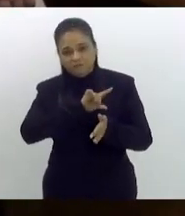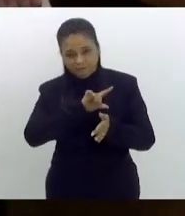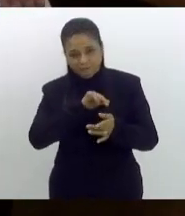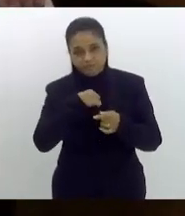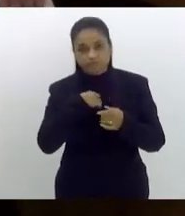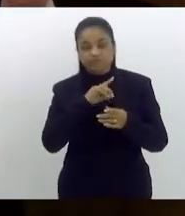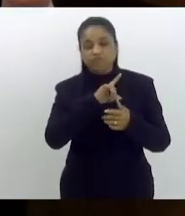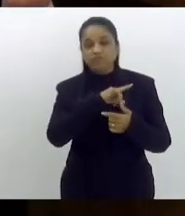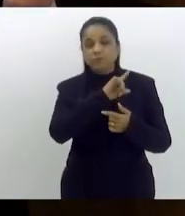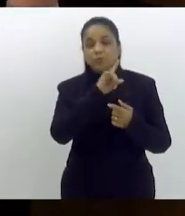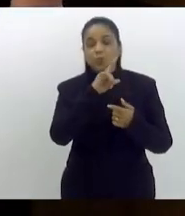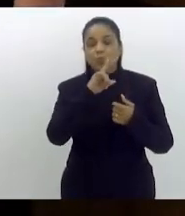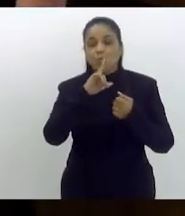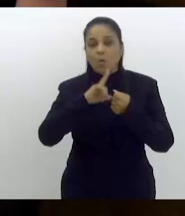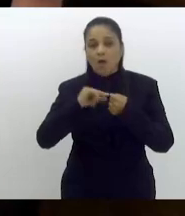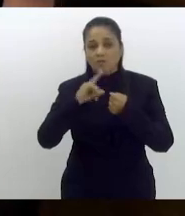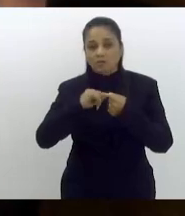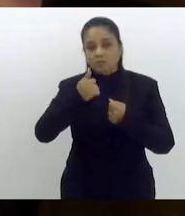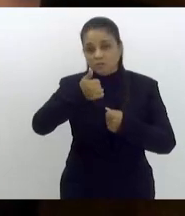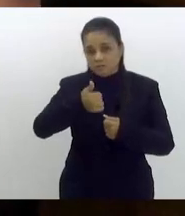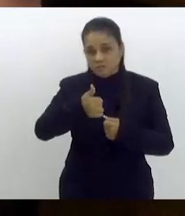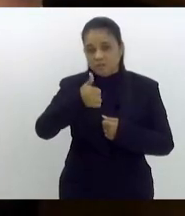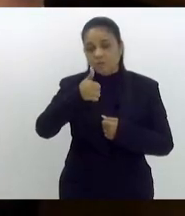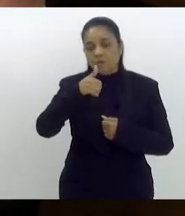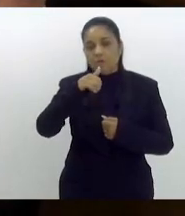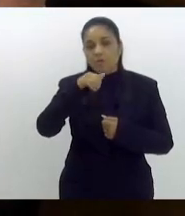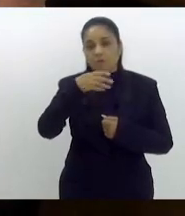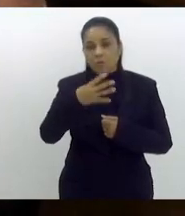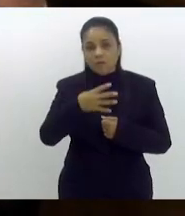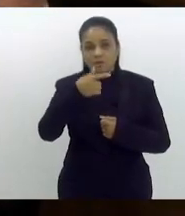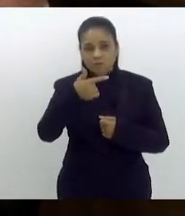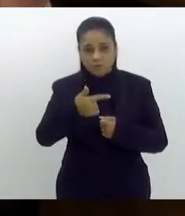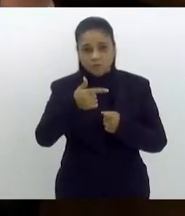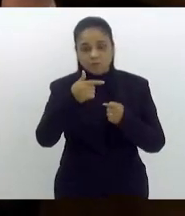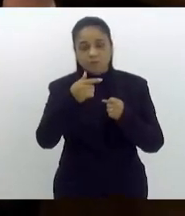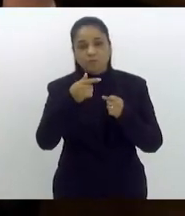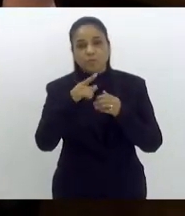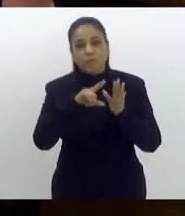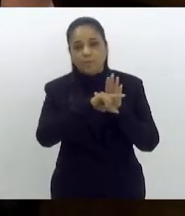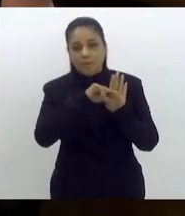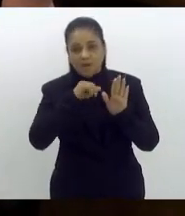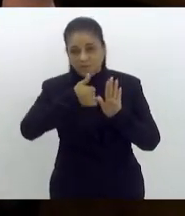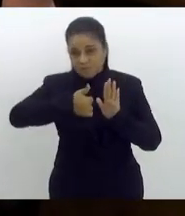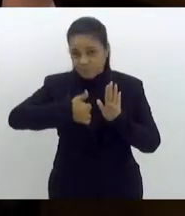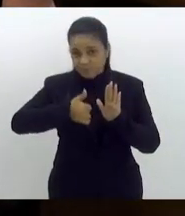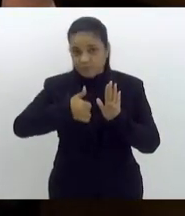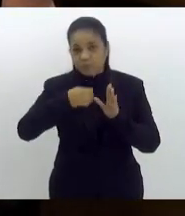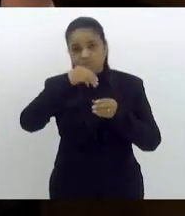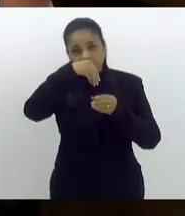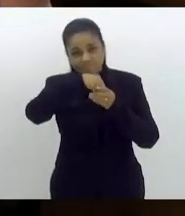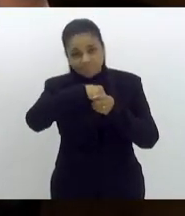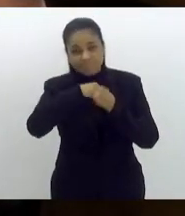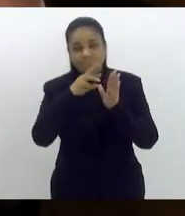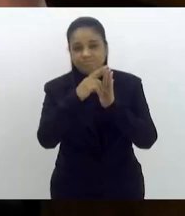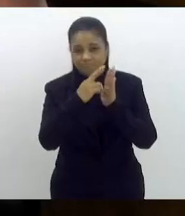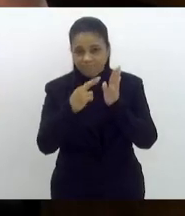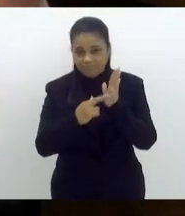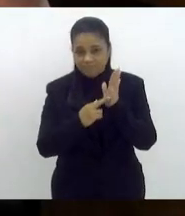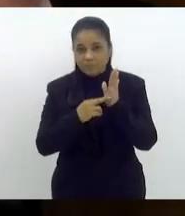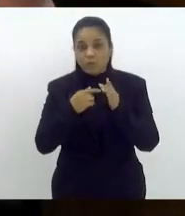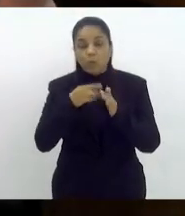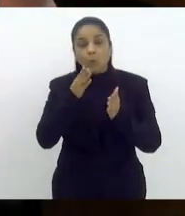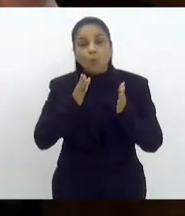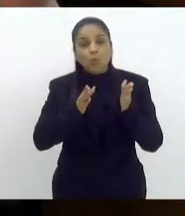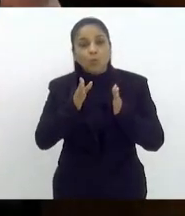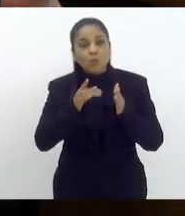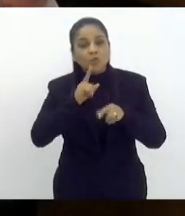que disponha o artigo 182 parágrafo primeiro do Regimento Interno em que se determina o tempo inclusive que se Deva pedir